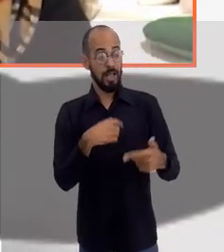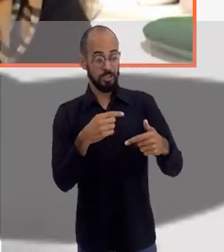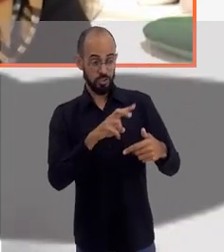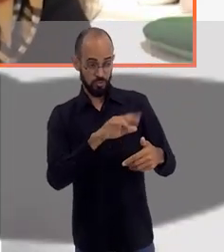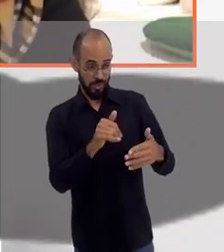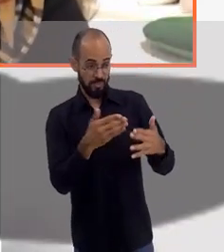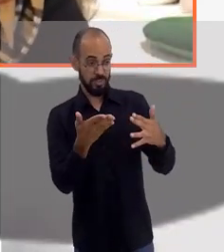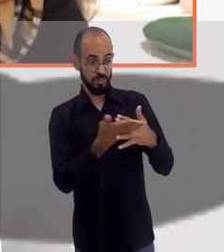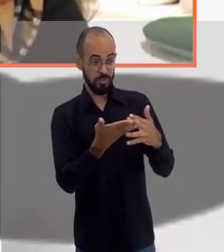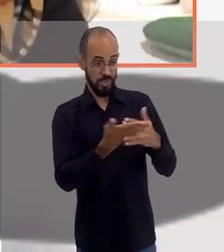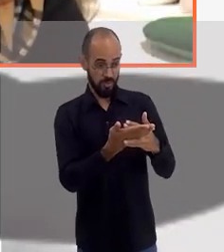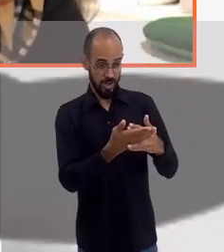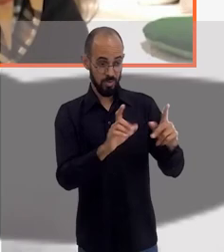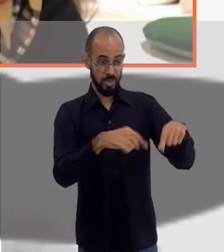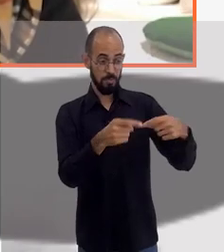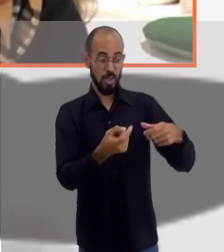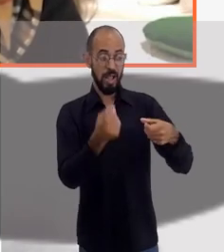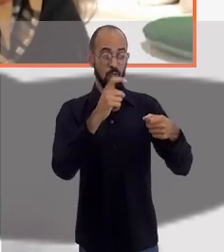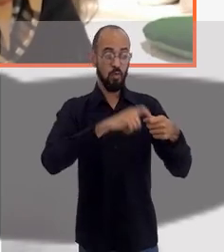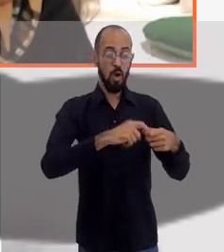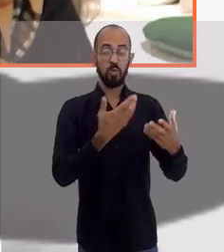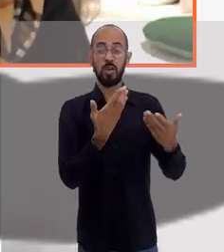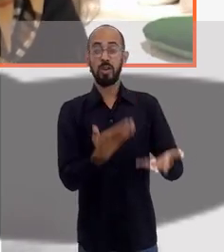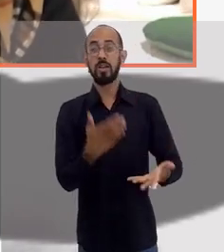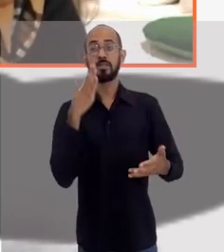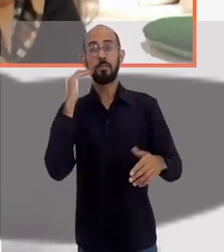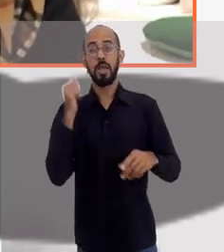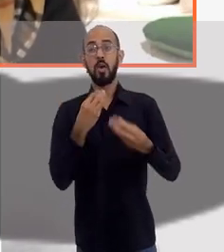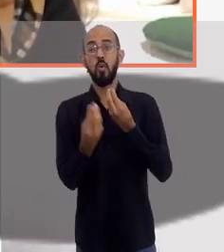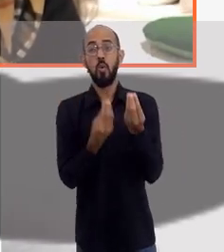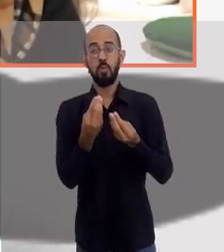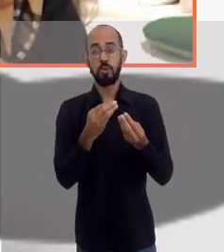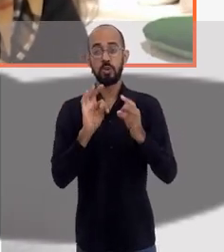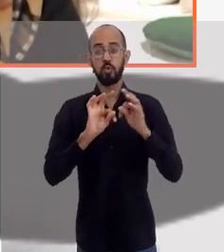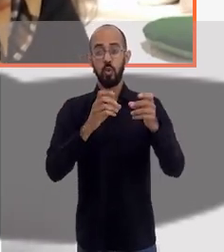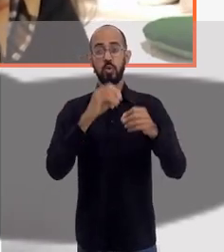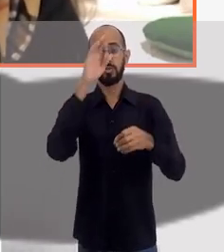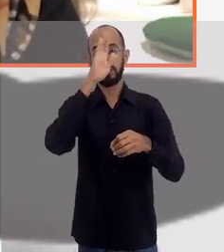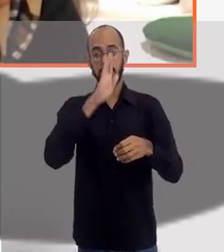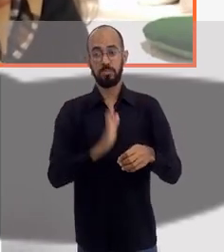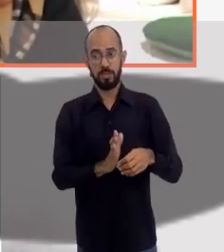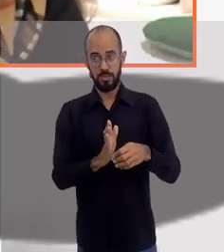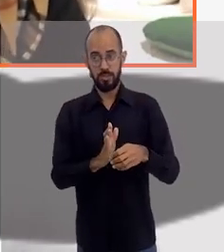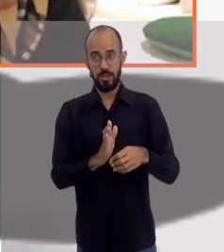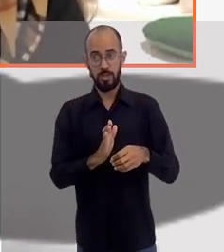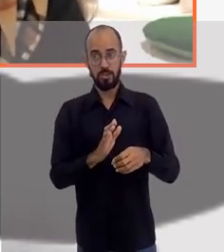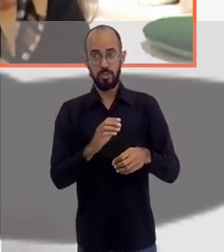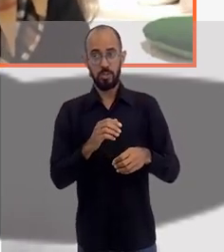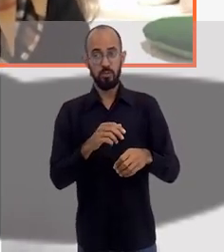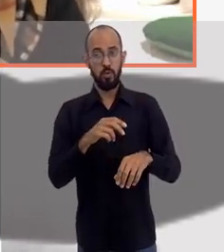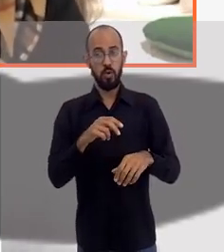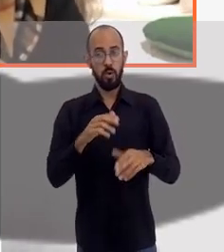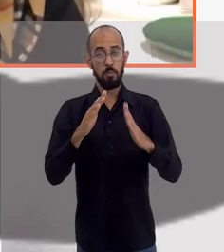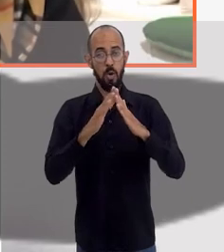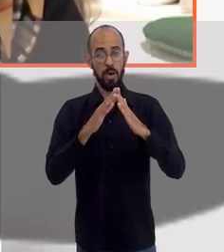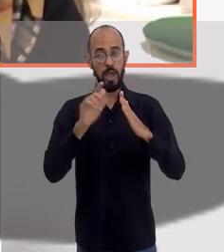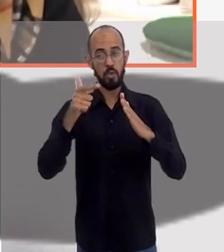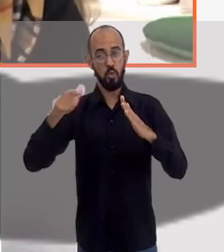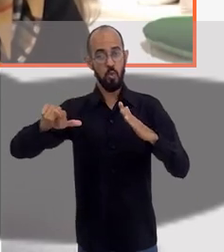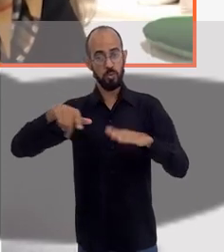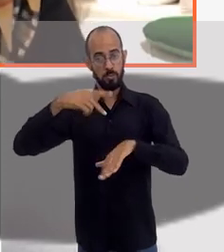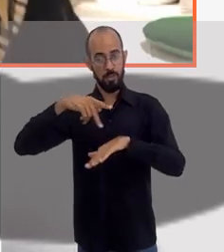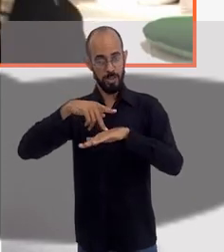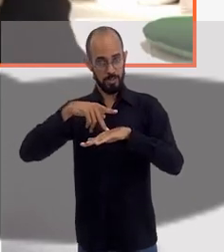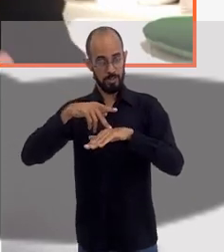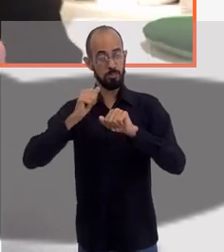fazer um rápido intervalo e na volta eu quero saber como que tua 200 de brasileiros que migraram foram morar no exterior como é que eles